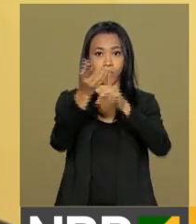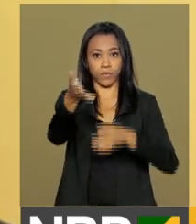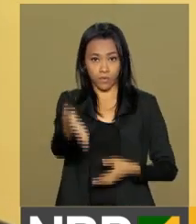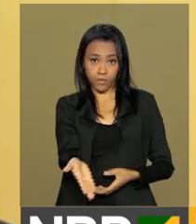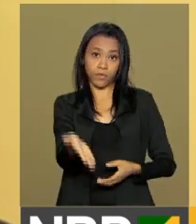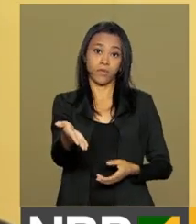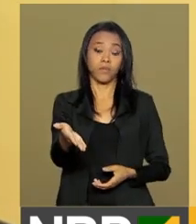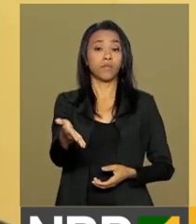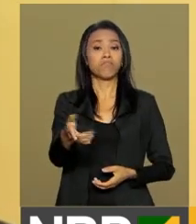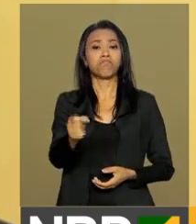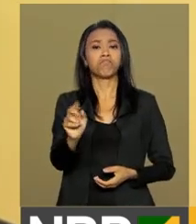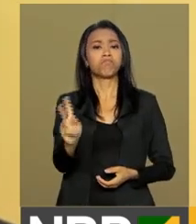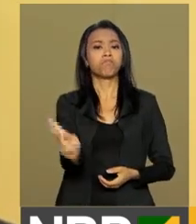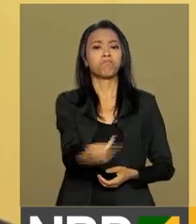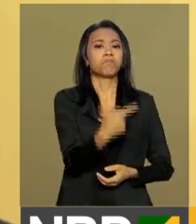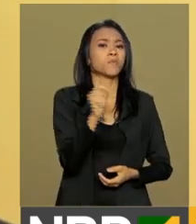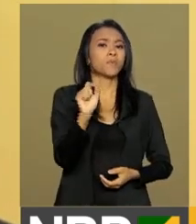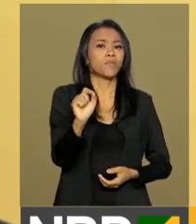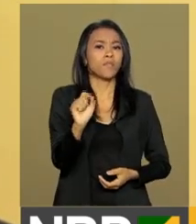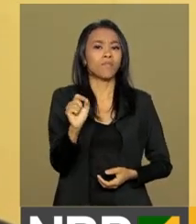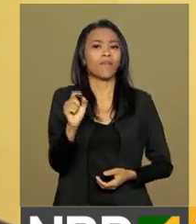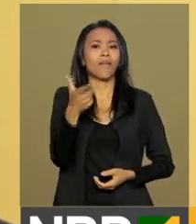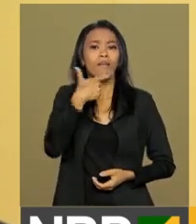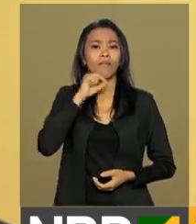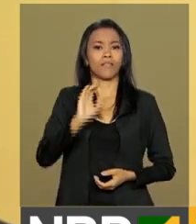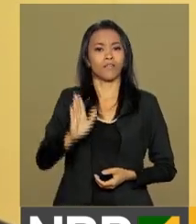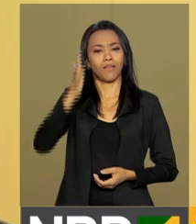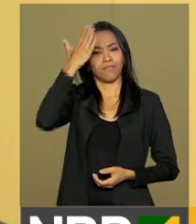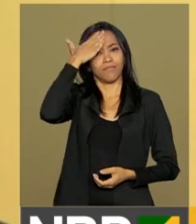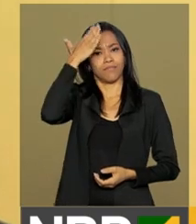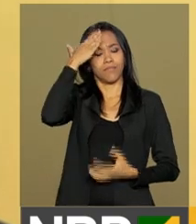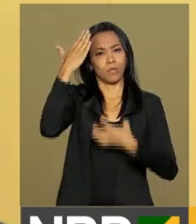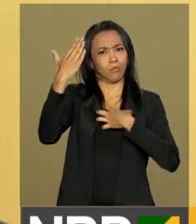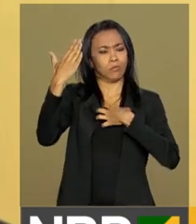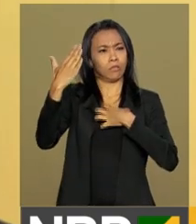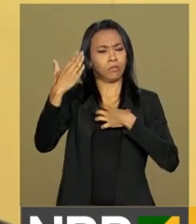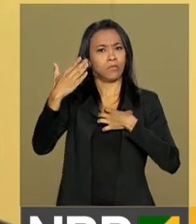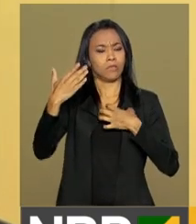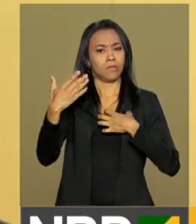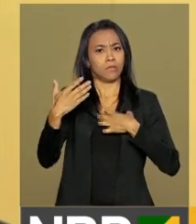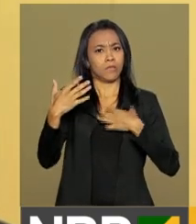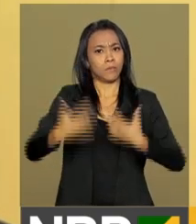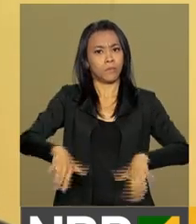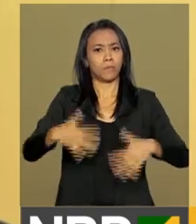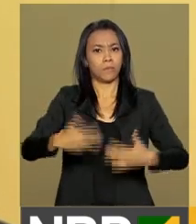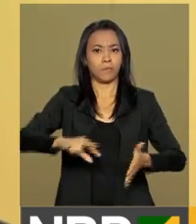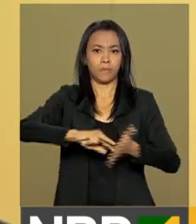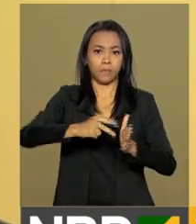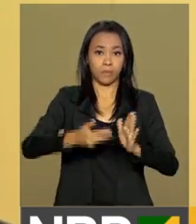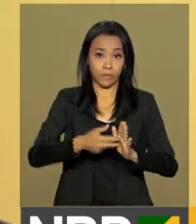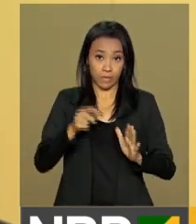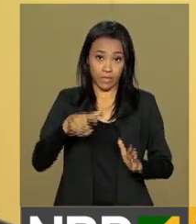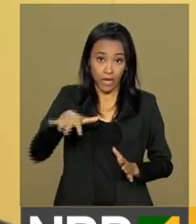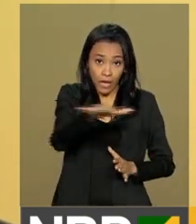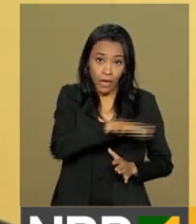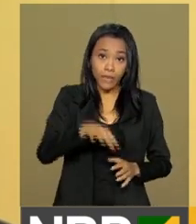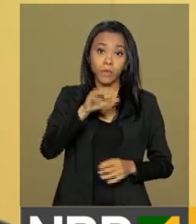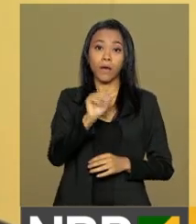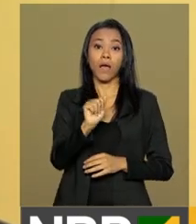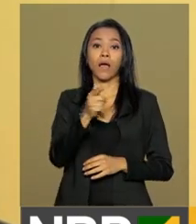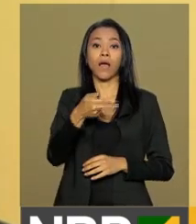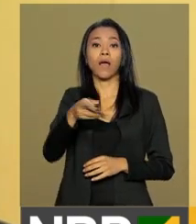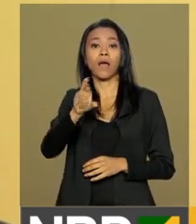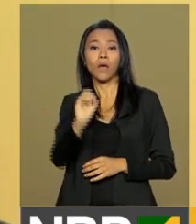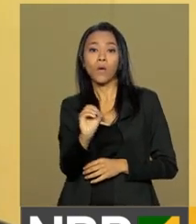causa a quem já sabe o quanto o agronegócio fez pelo